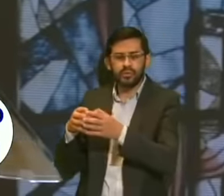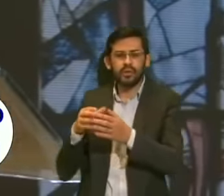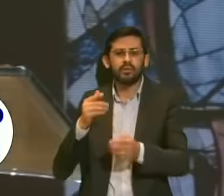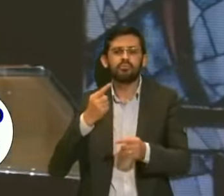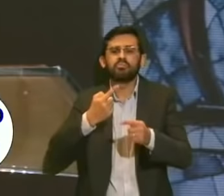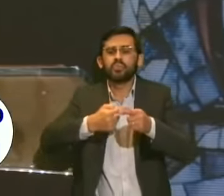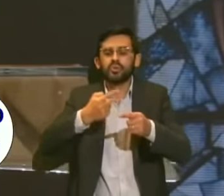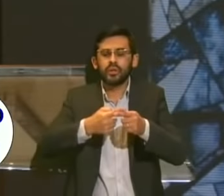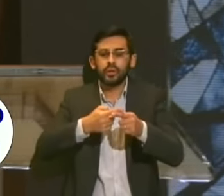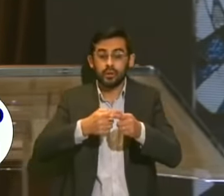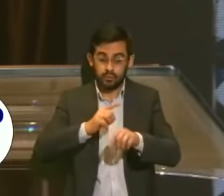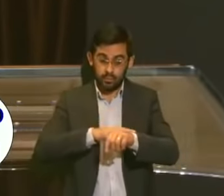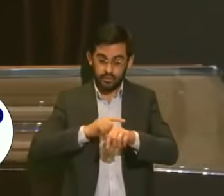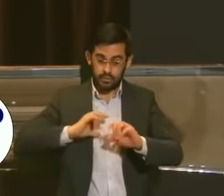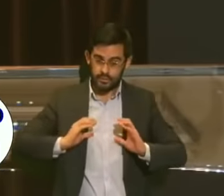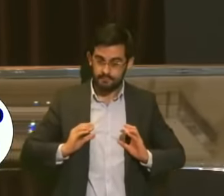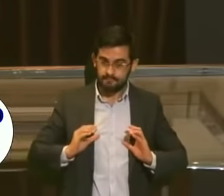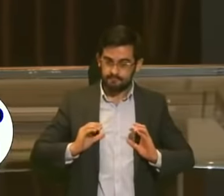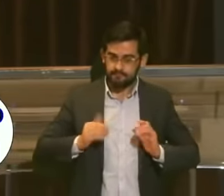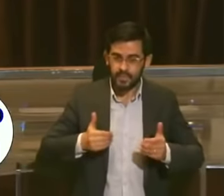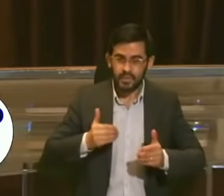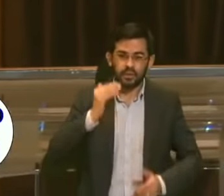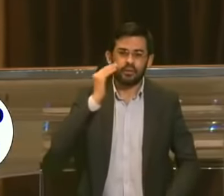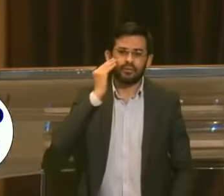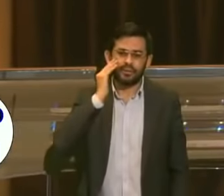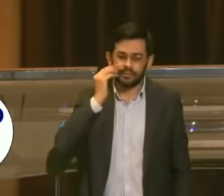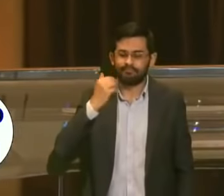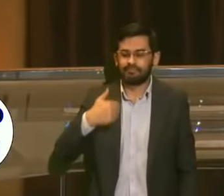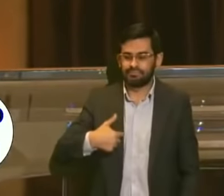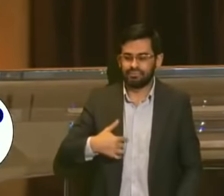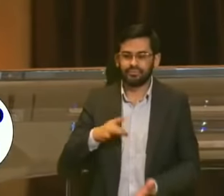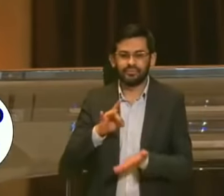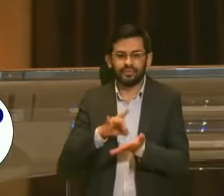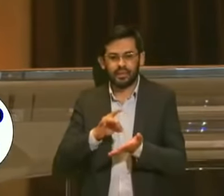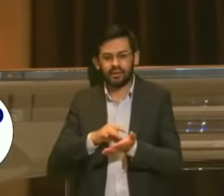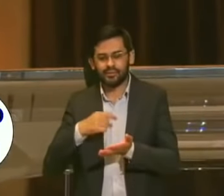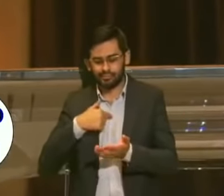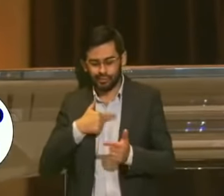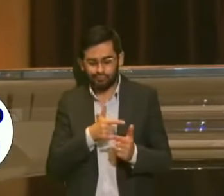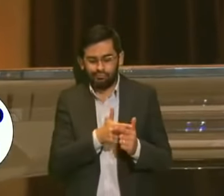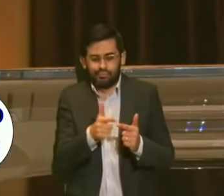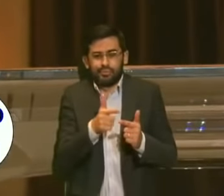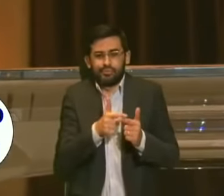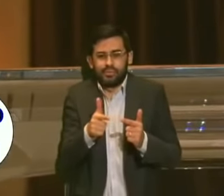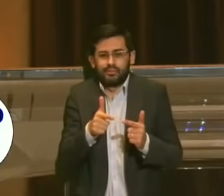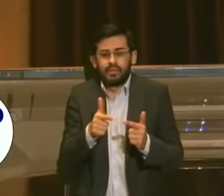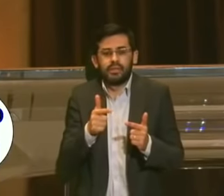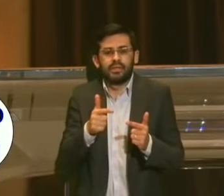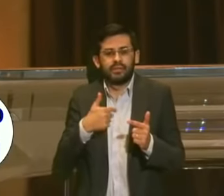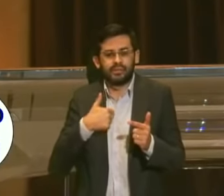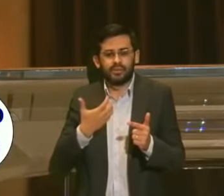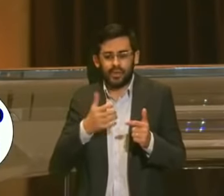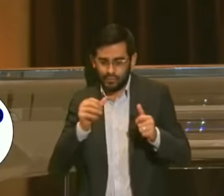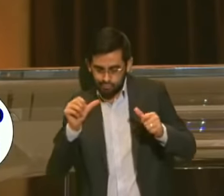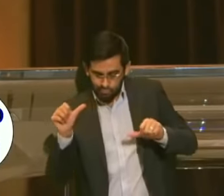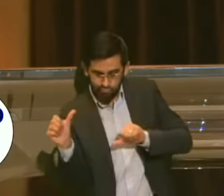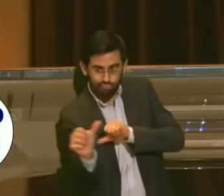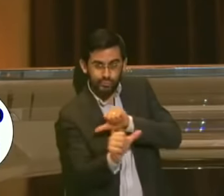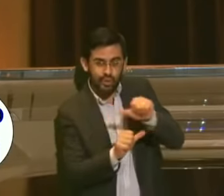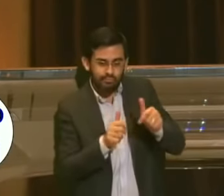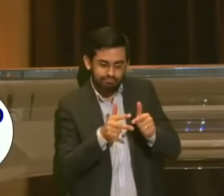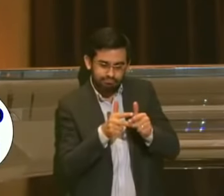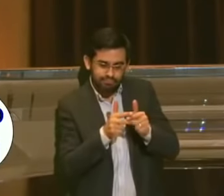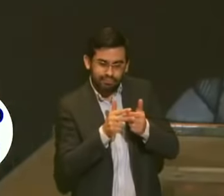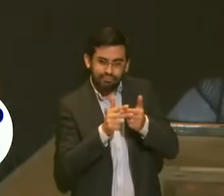gente toma coragem de reconhecer humildemente que a gente tem um problema e a gente quer consertar esse